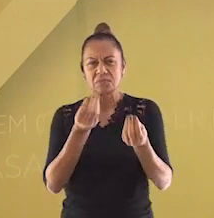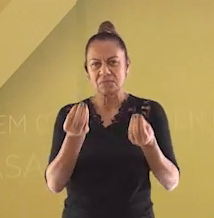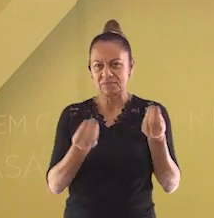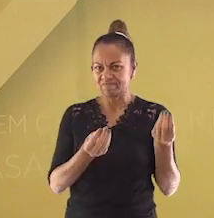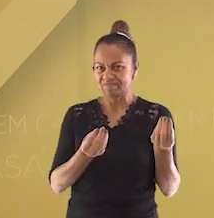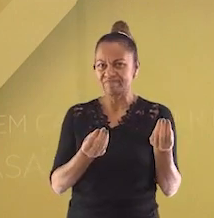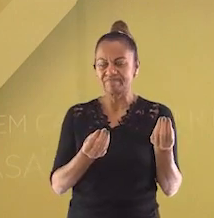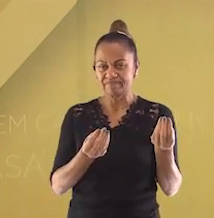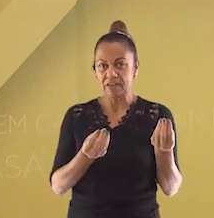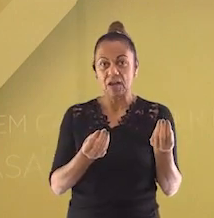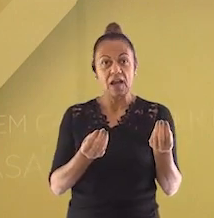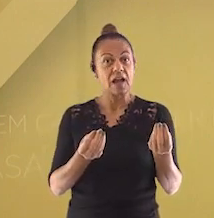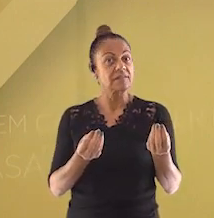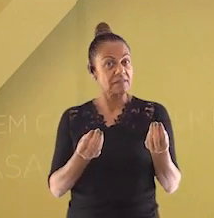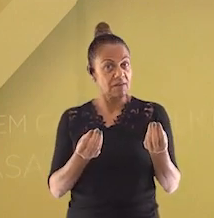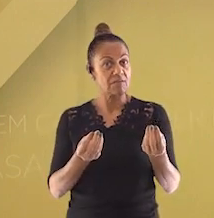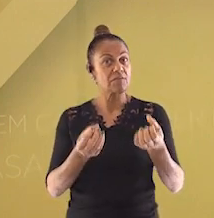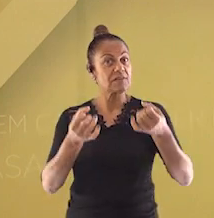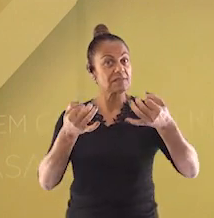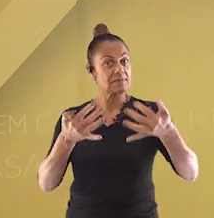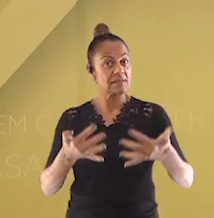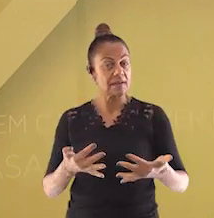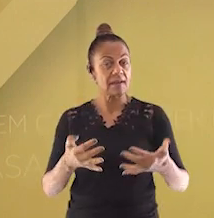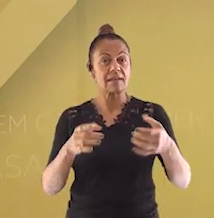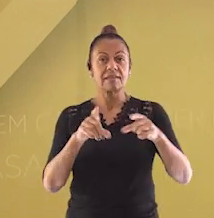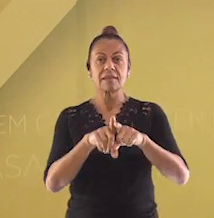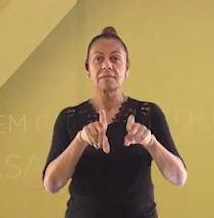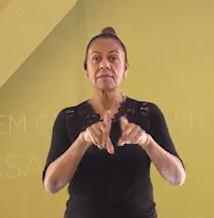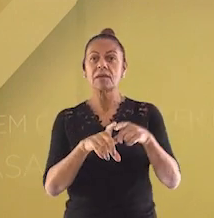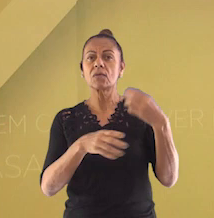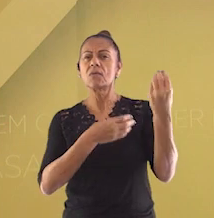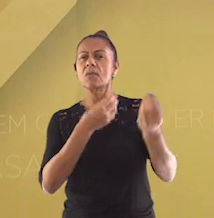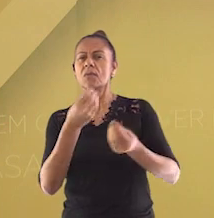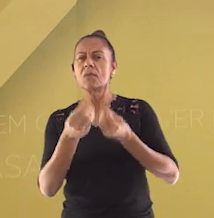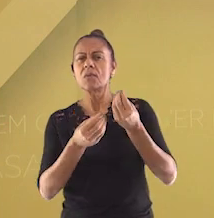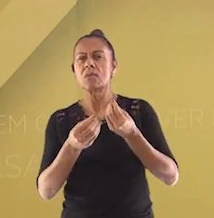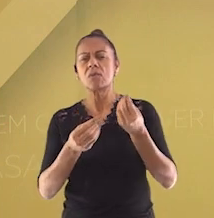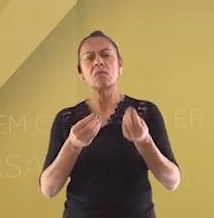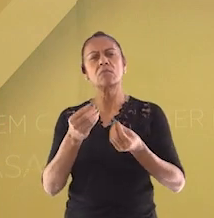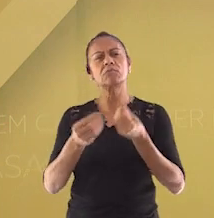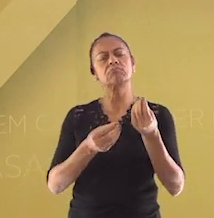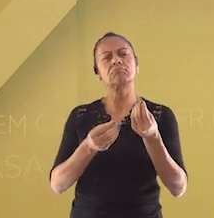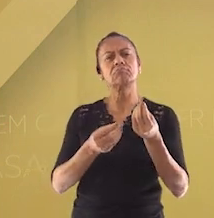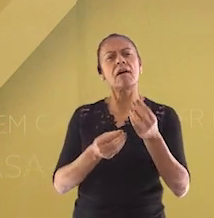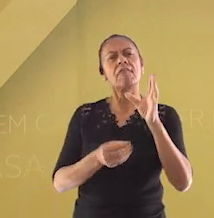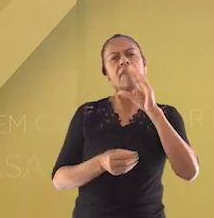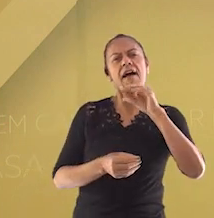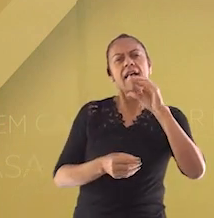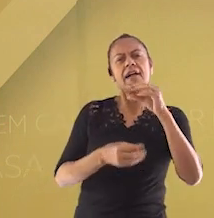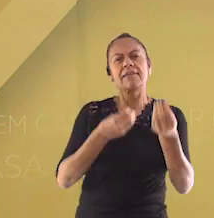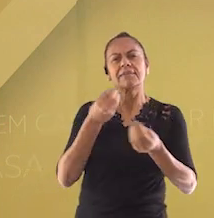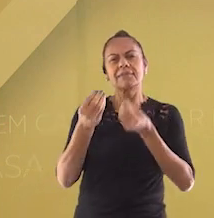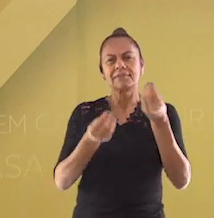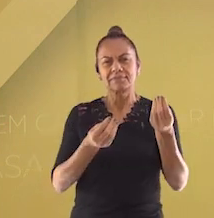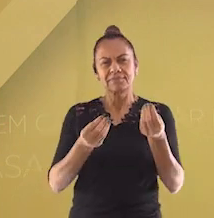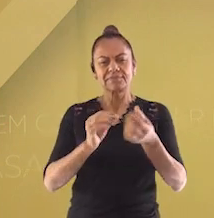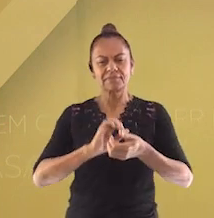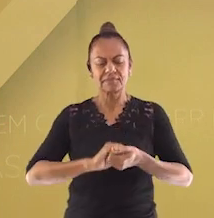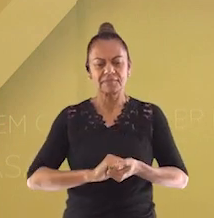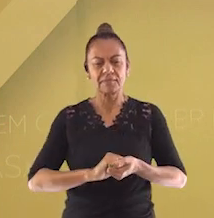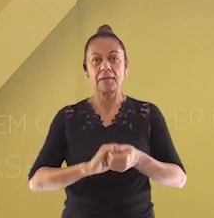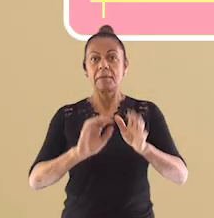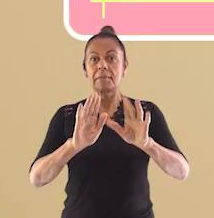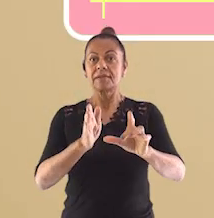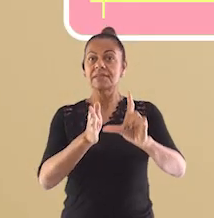verbos Vamos ver isso e também sobre a pronúncia destes verbos mas antes uma informação para os